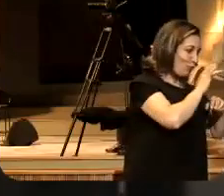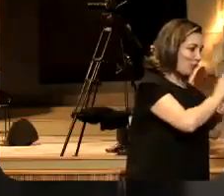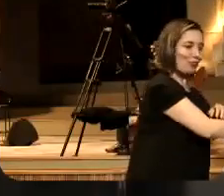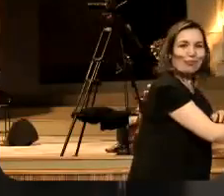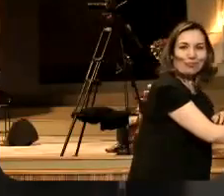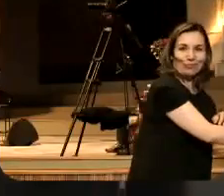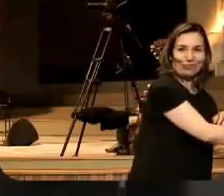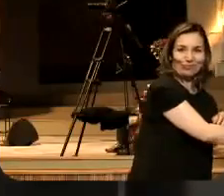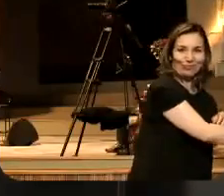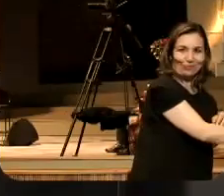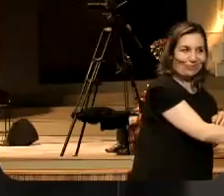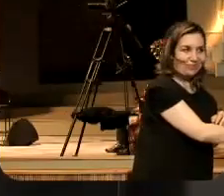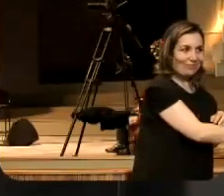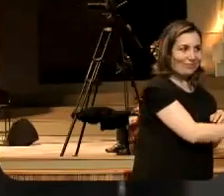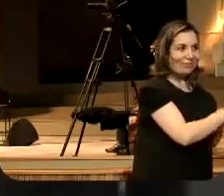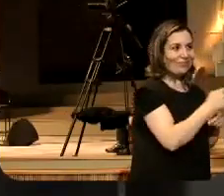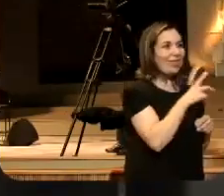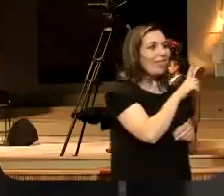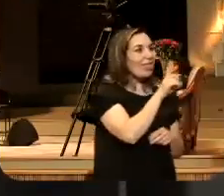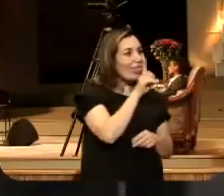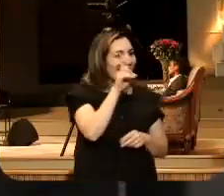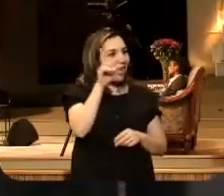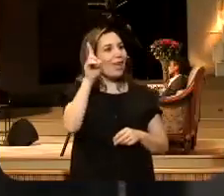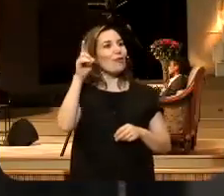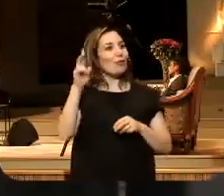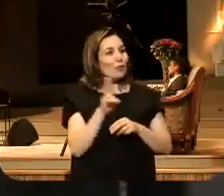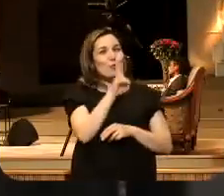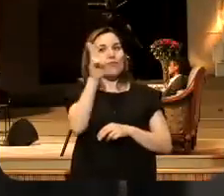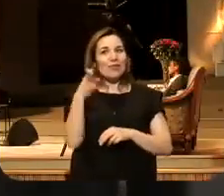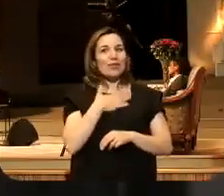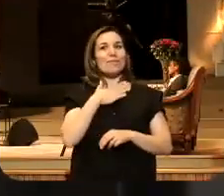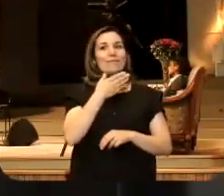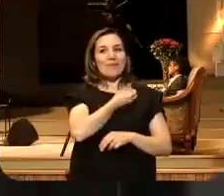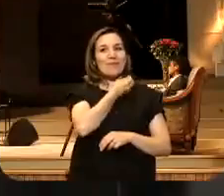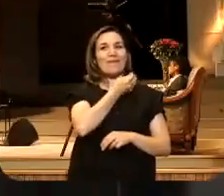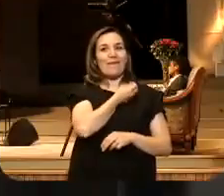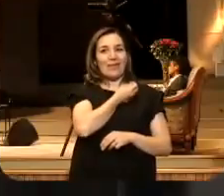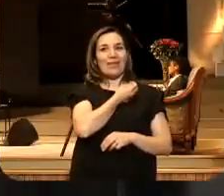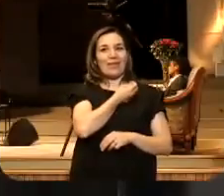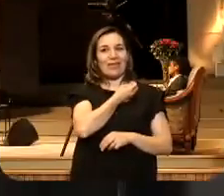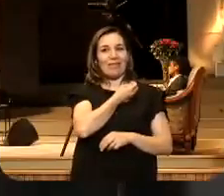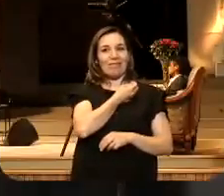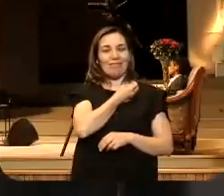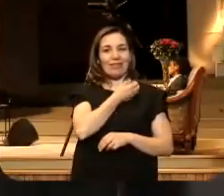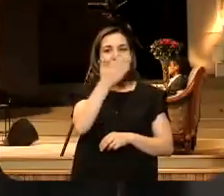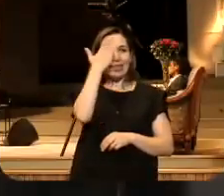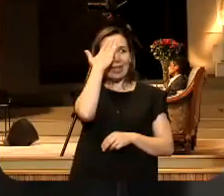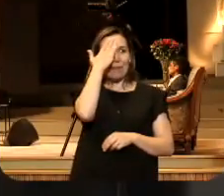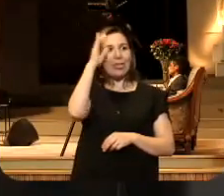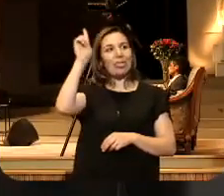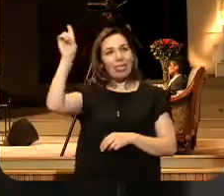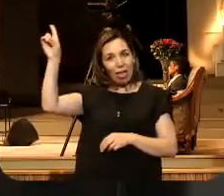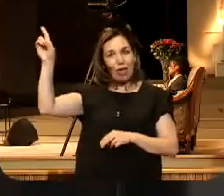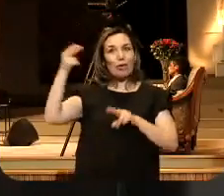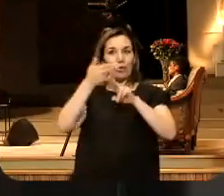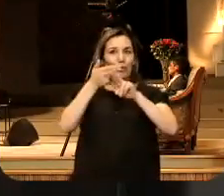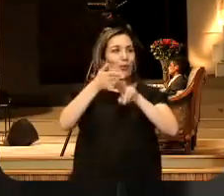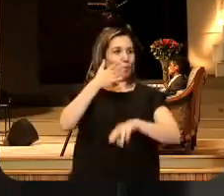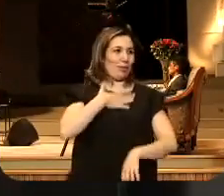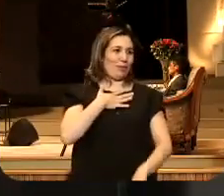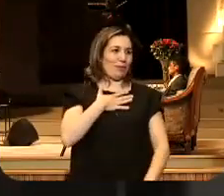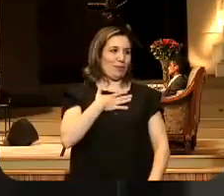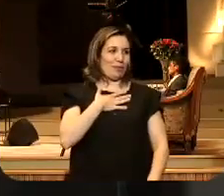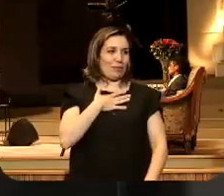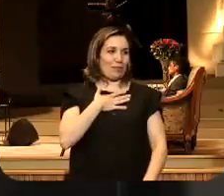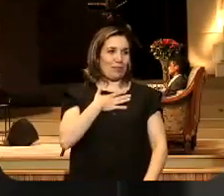vezes Deus intervém. E nós sabemos que é Ele. Ai,